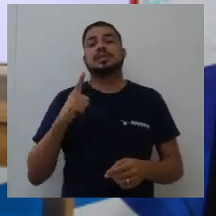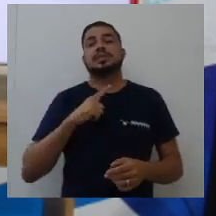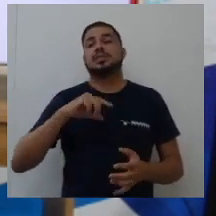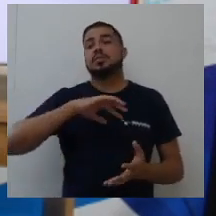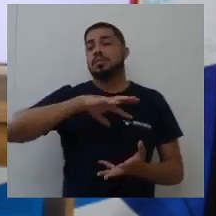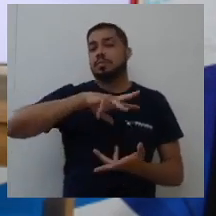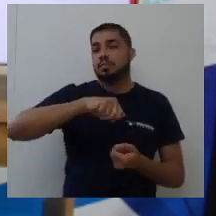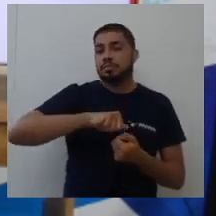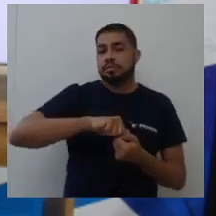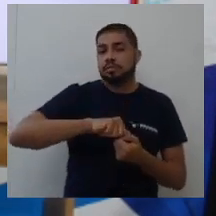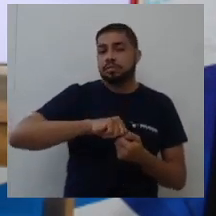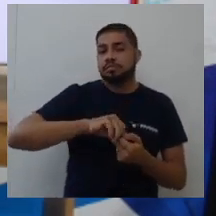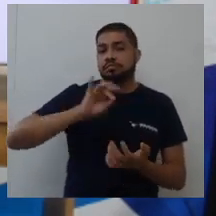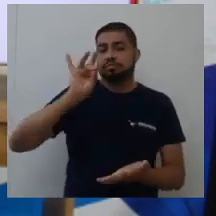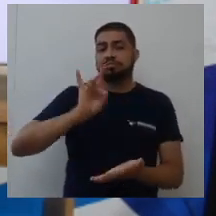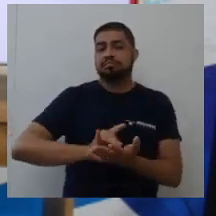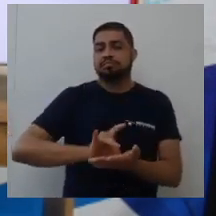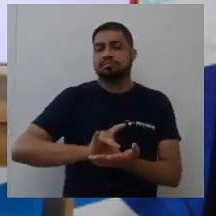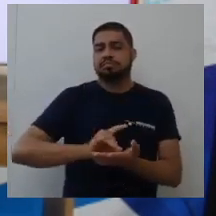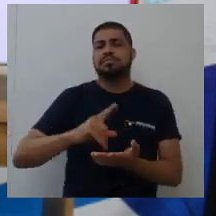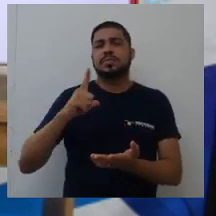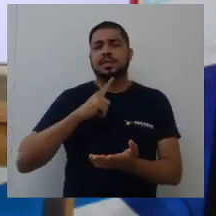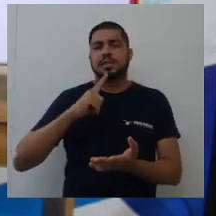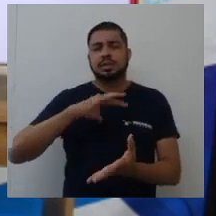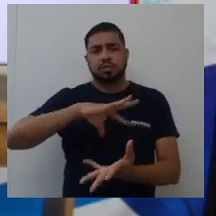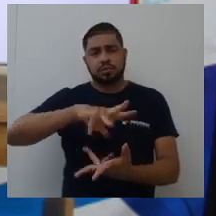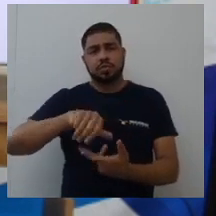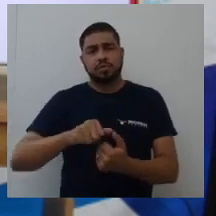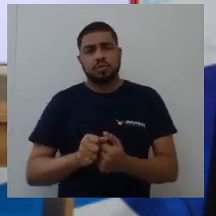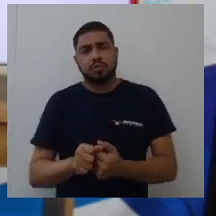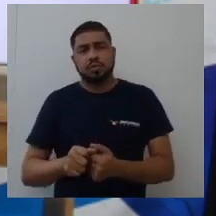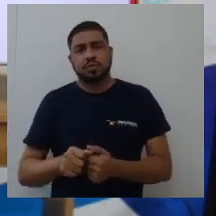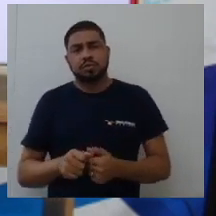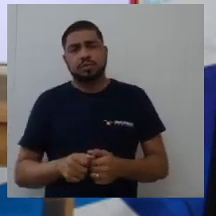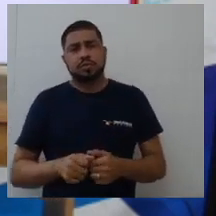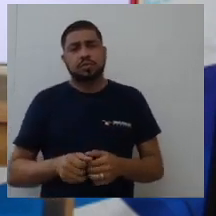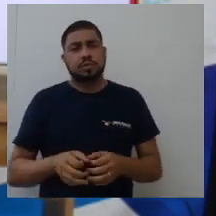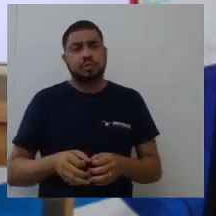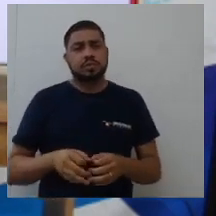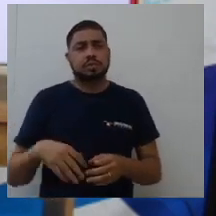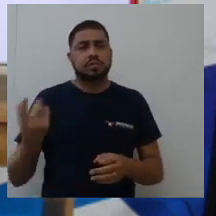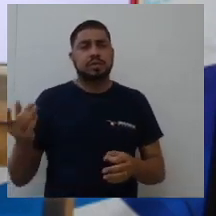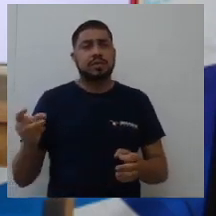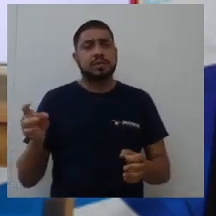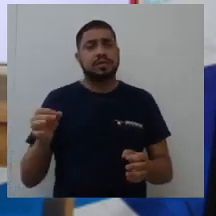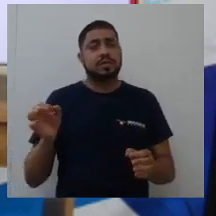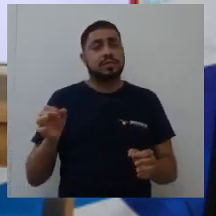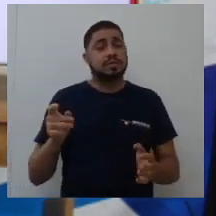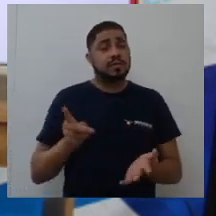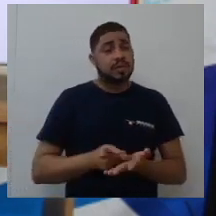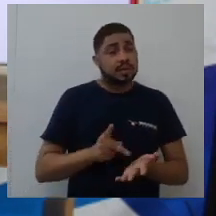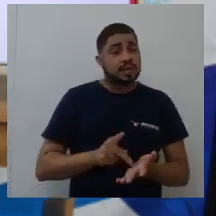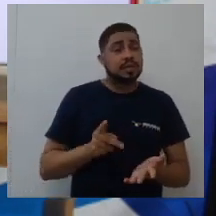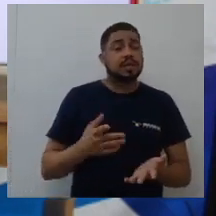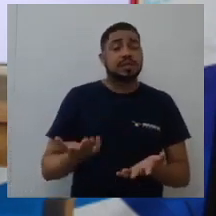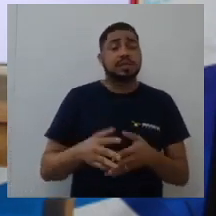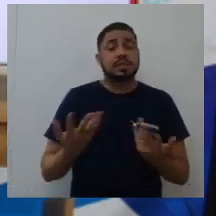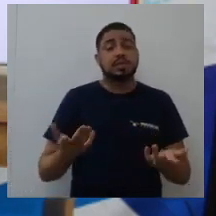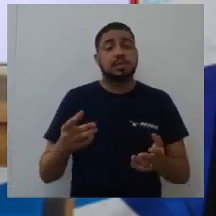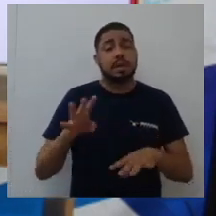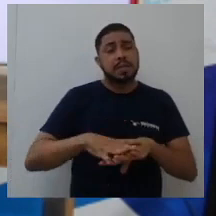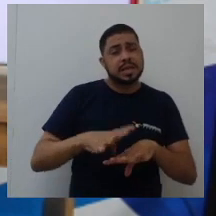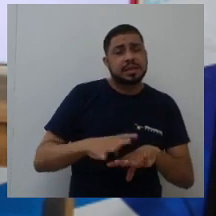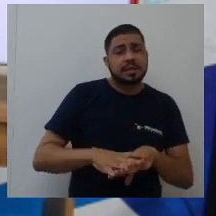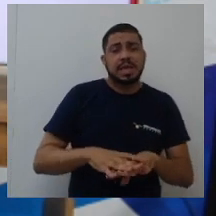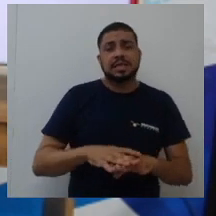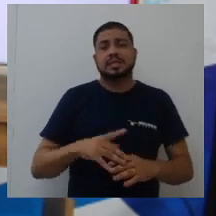mundo ideal, mas existe um mundo real. E na matemática isso não é diferente. Então,